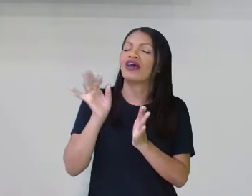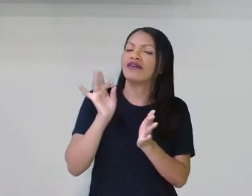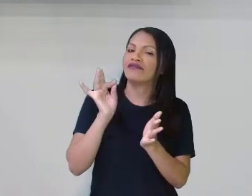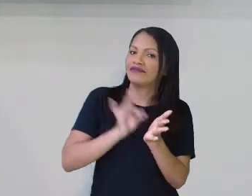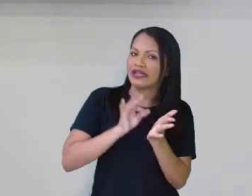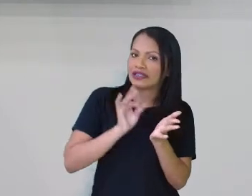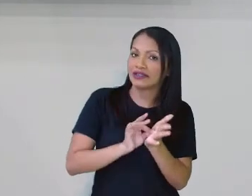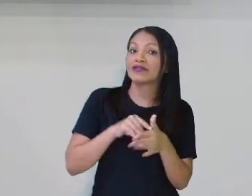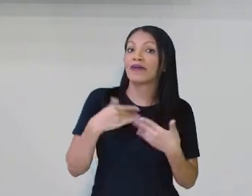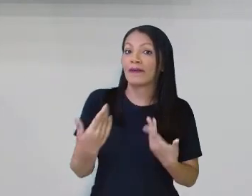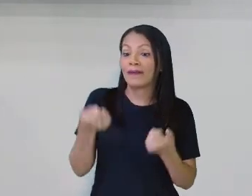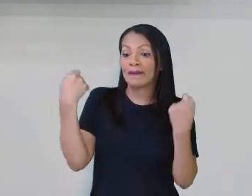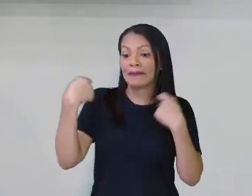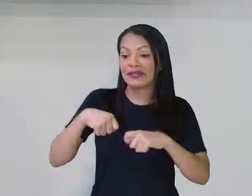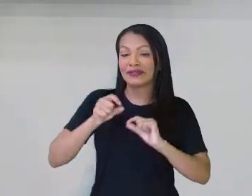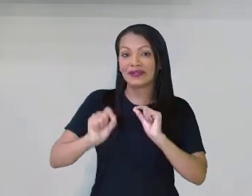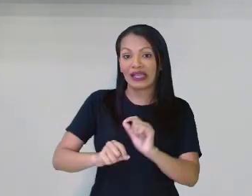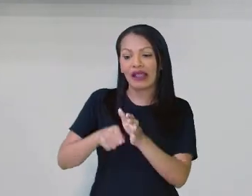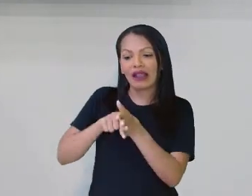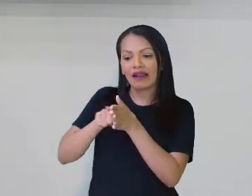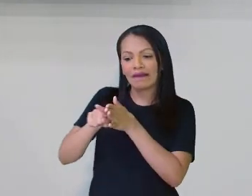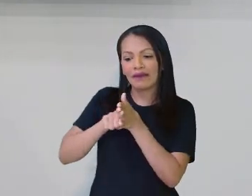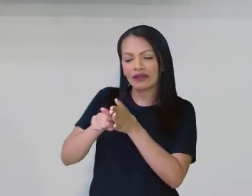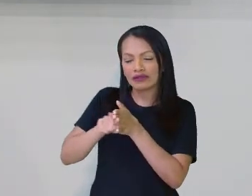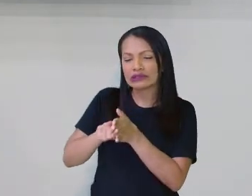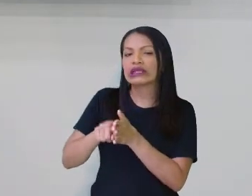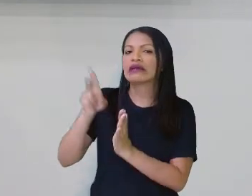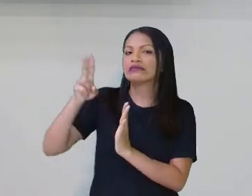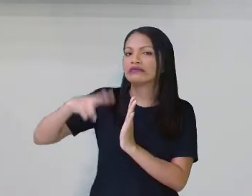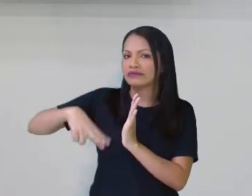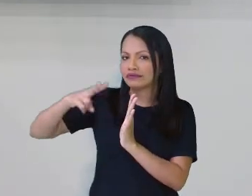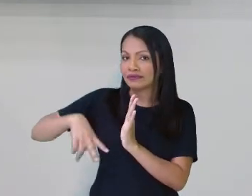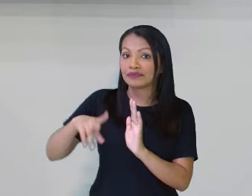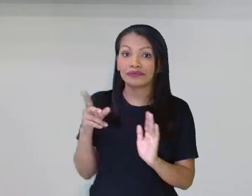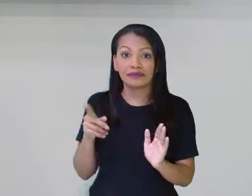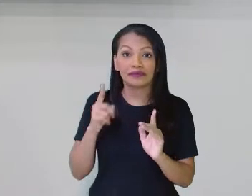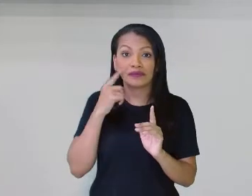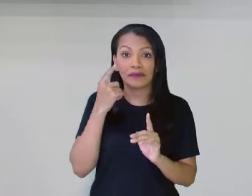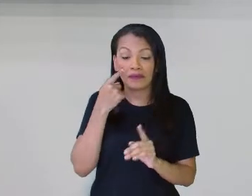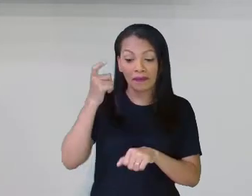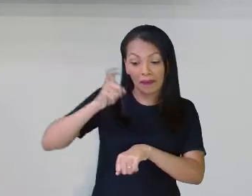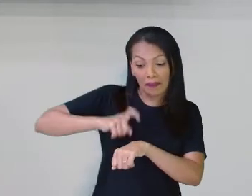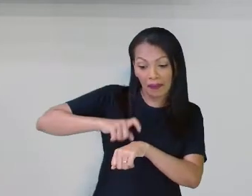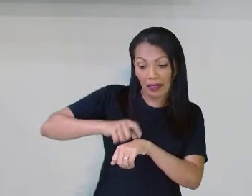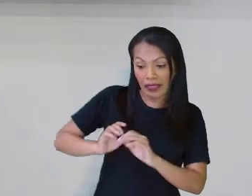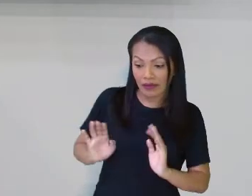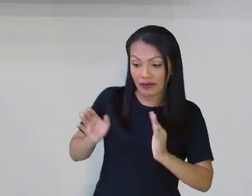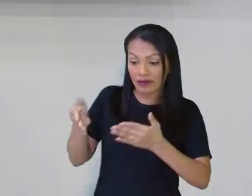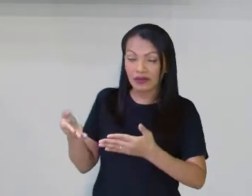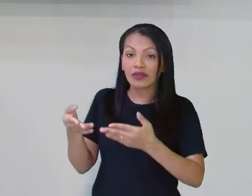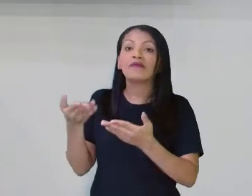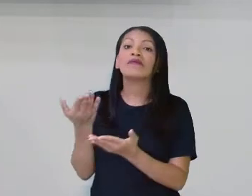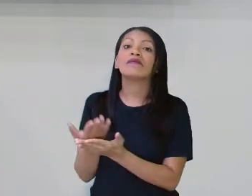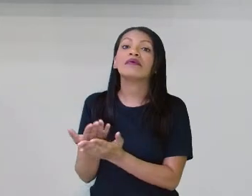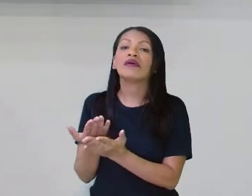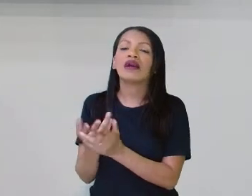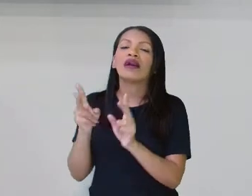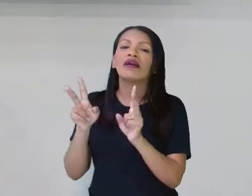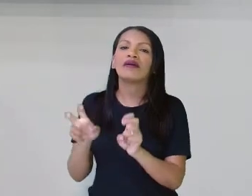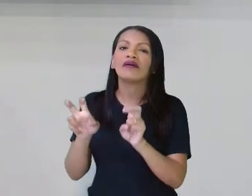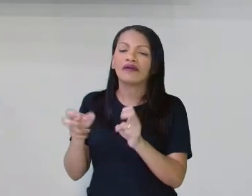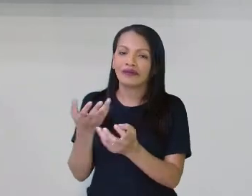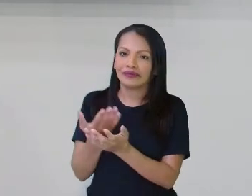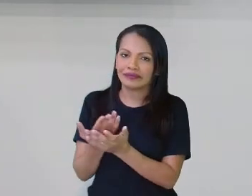pesquisar. Então, o nosso momento de leitura, ele sempre está voltado para o tema da aula. E hoje não poderia deixar de